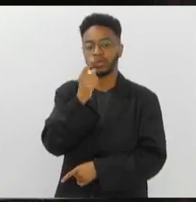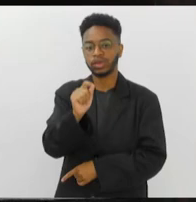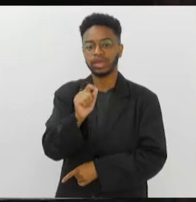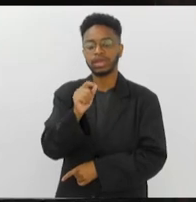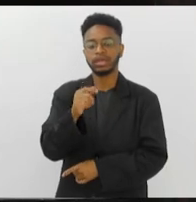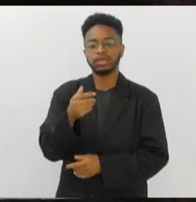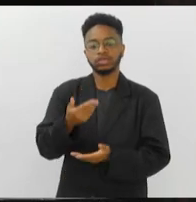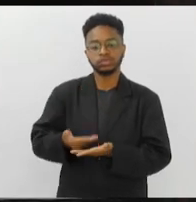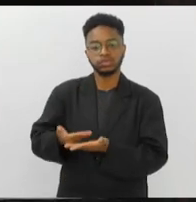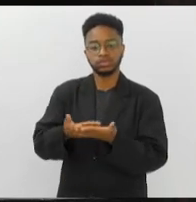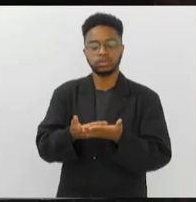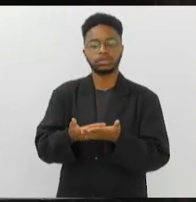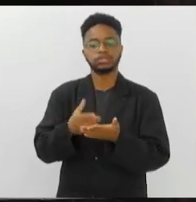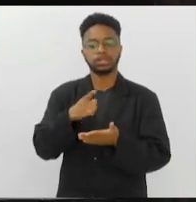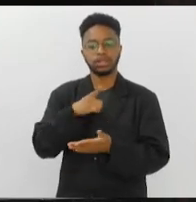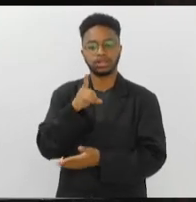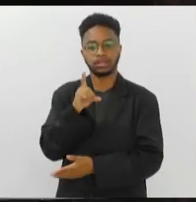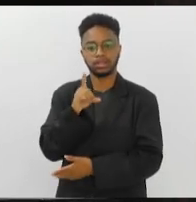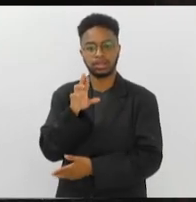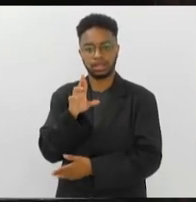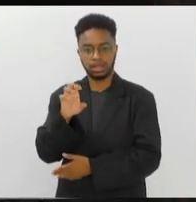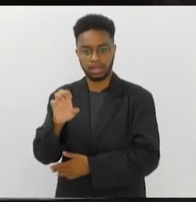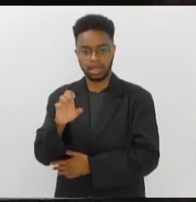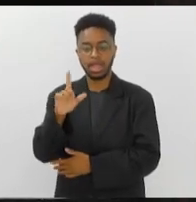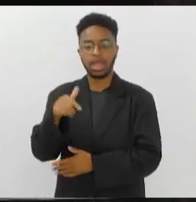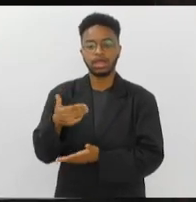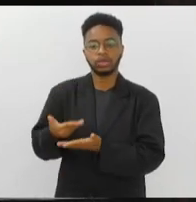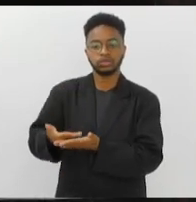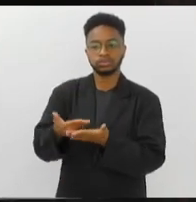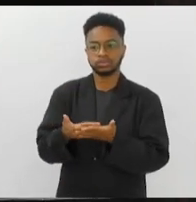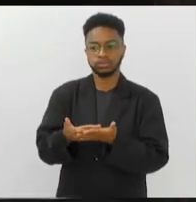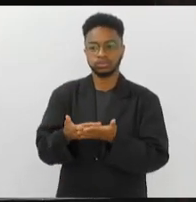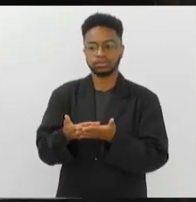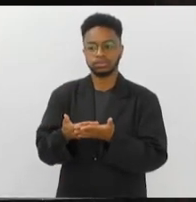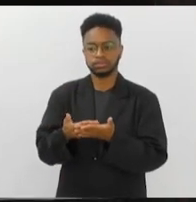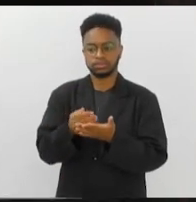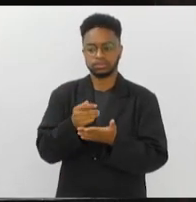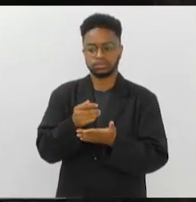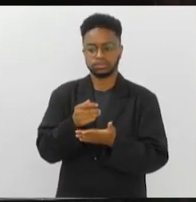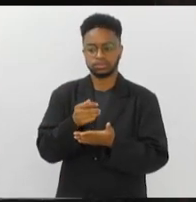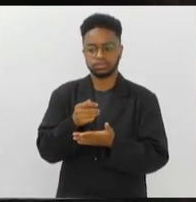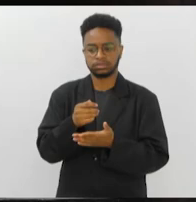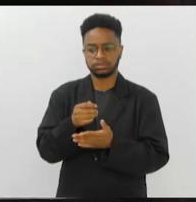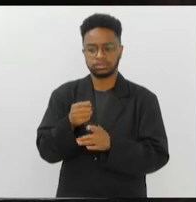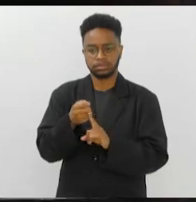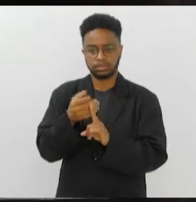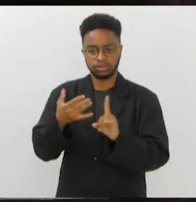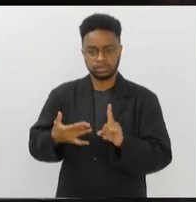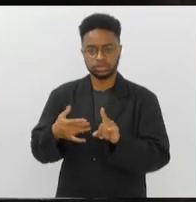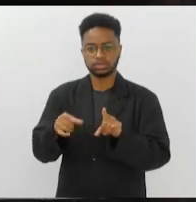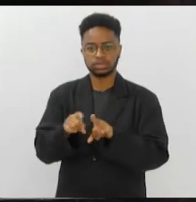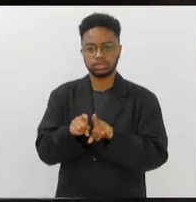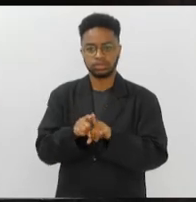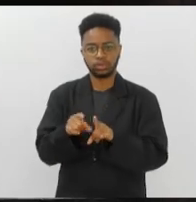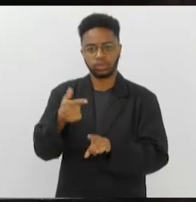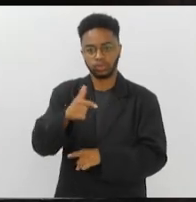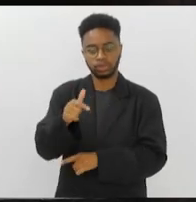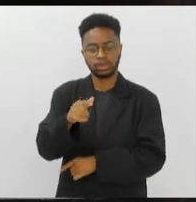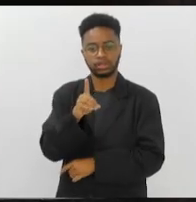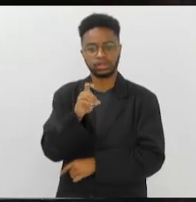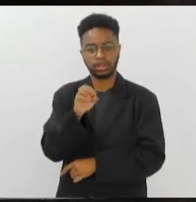Os participantes de extensão são os estudantes sem DRE. E aí a gente vai quebrar o protocolo aqui, porque nós somos um coletivo de